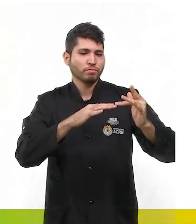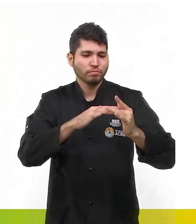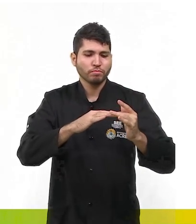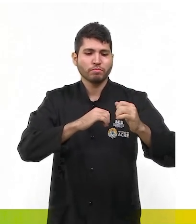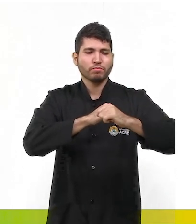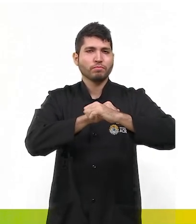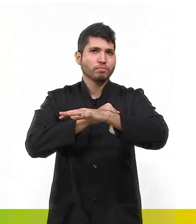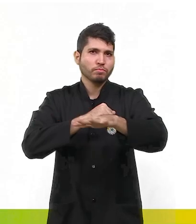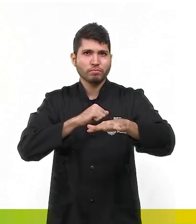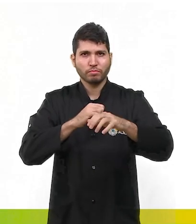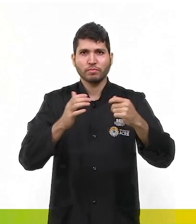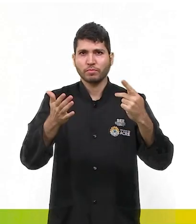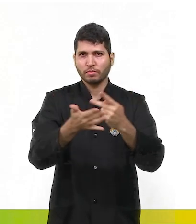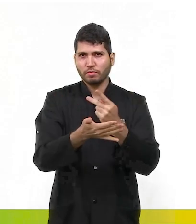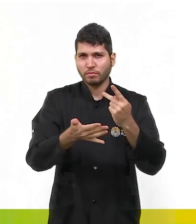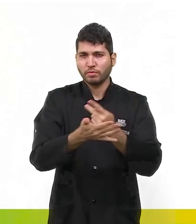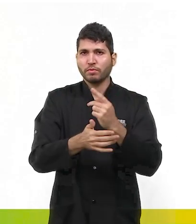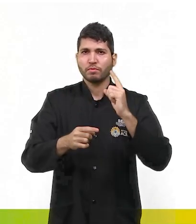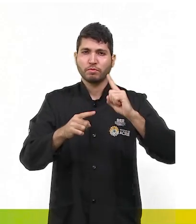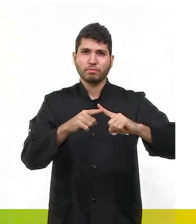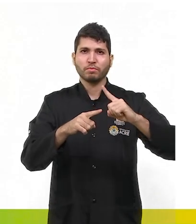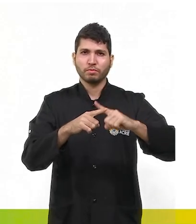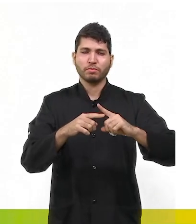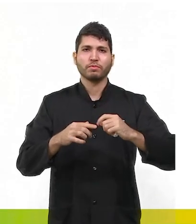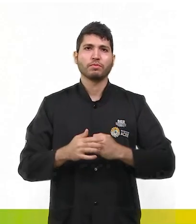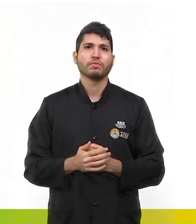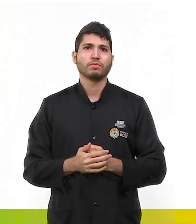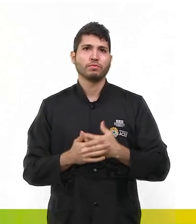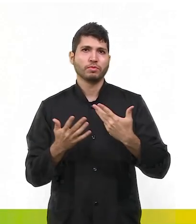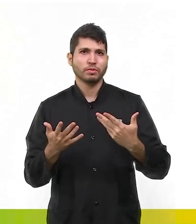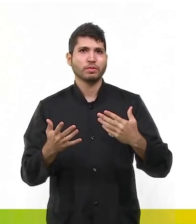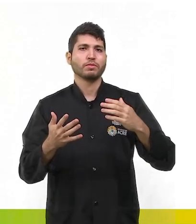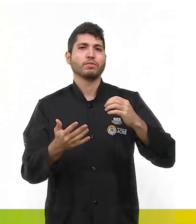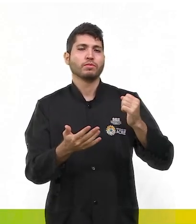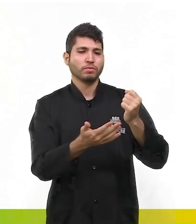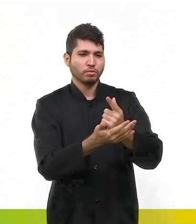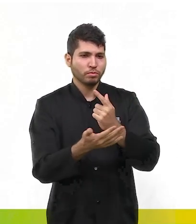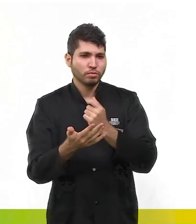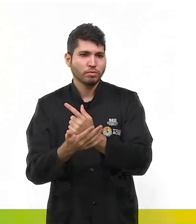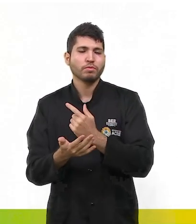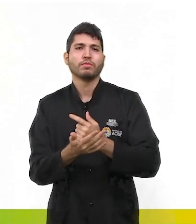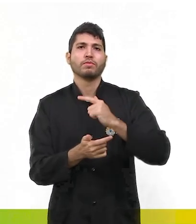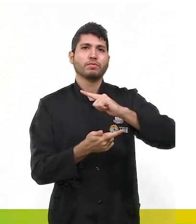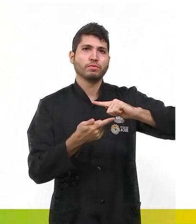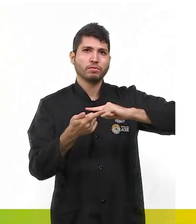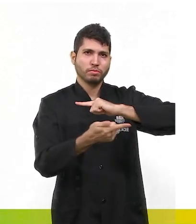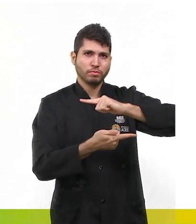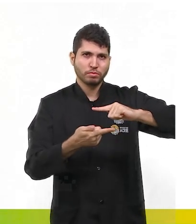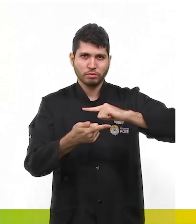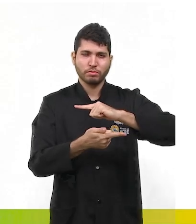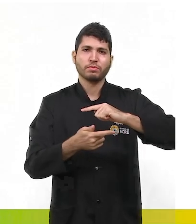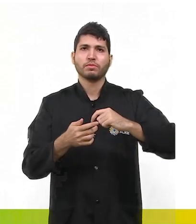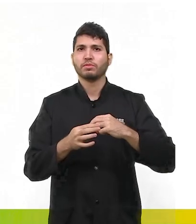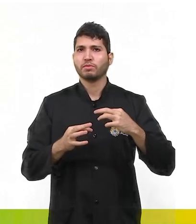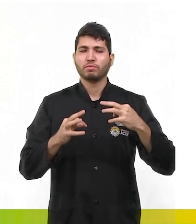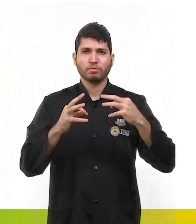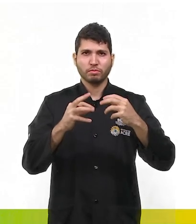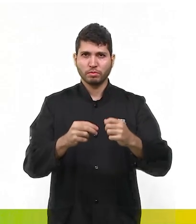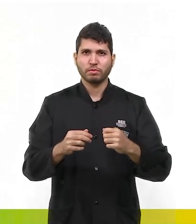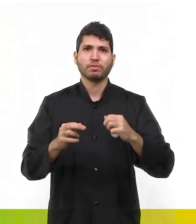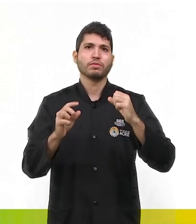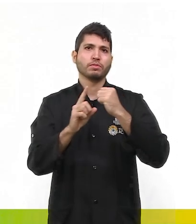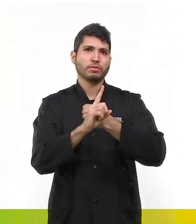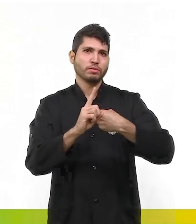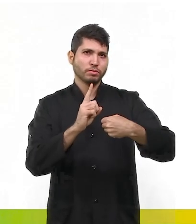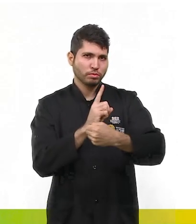também está incorreta porque quando a gente fala do consumismo global, quando a gente fala de toda essa ideia de